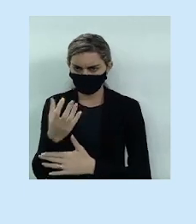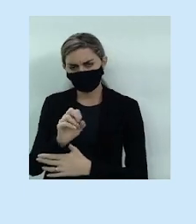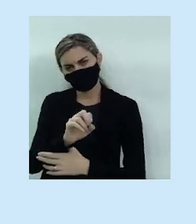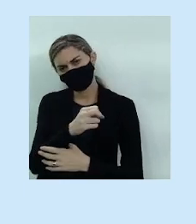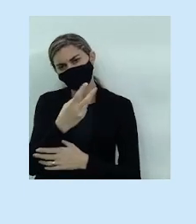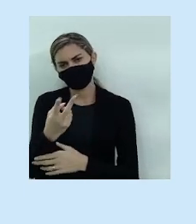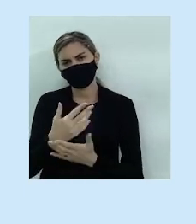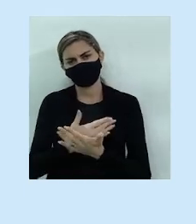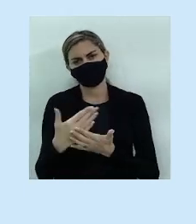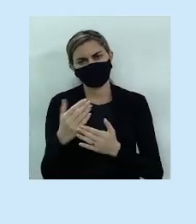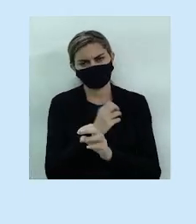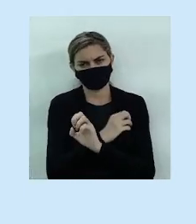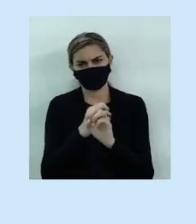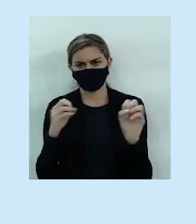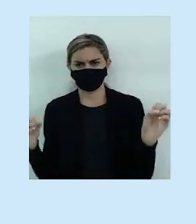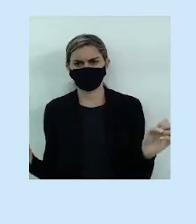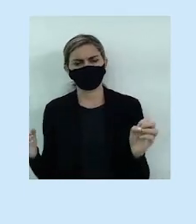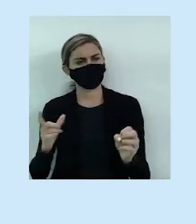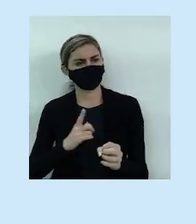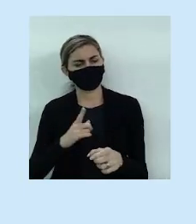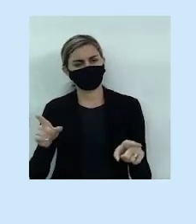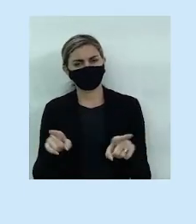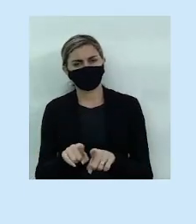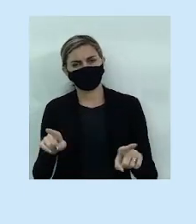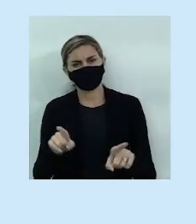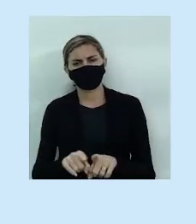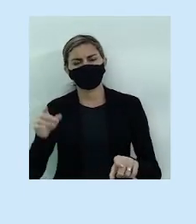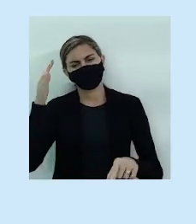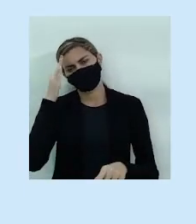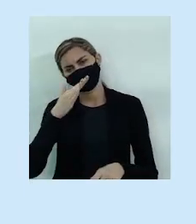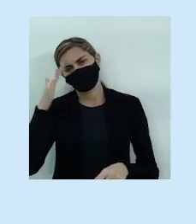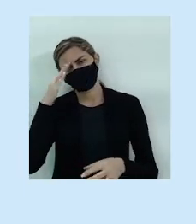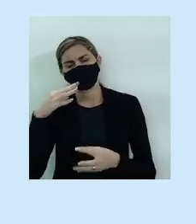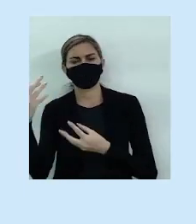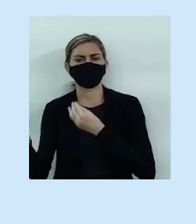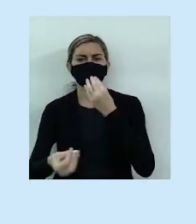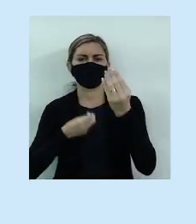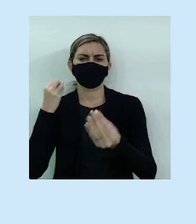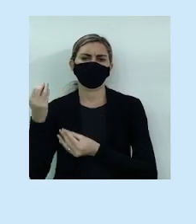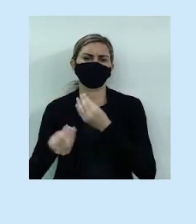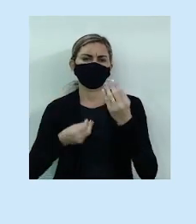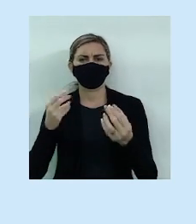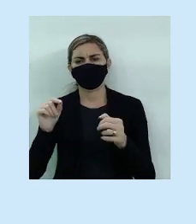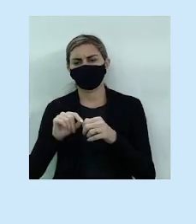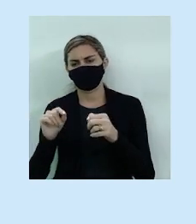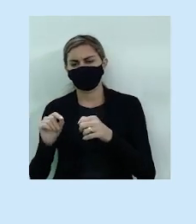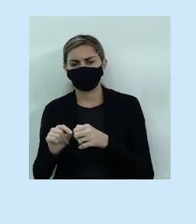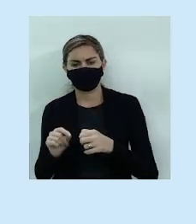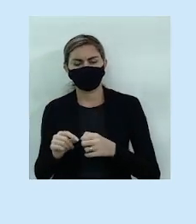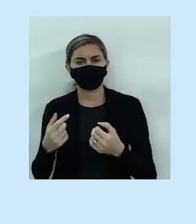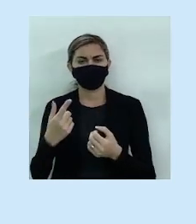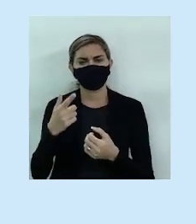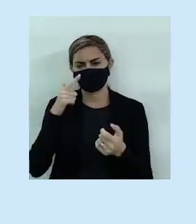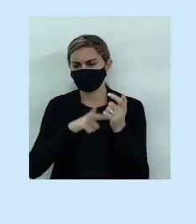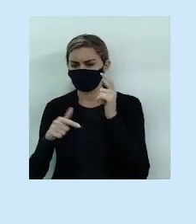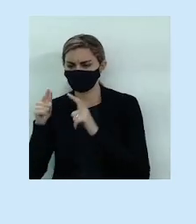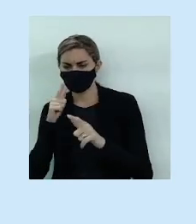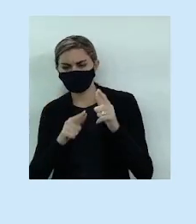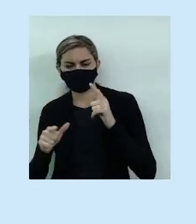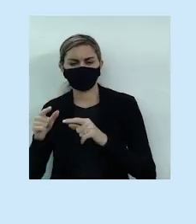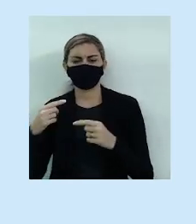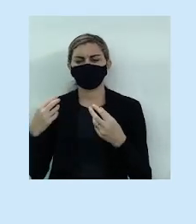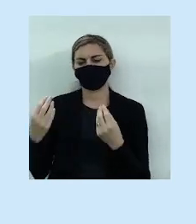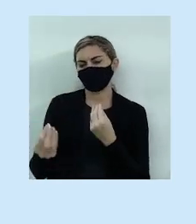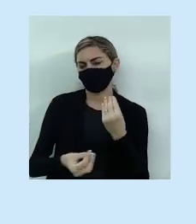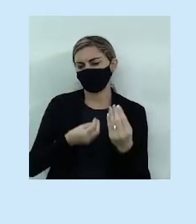a gente vai começar do zero. Temos também que entender como é que aquela coleção foi formada, como ela foi adquirida, como